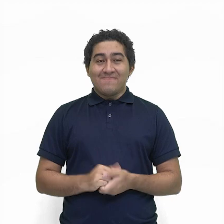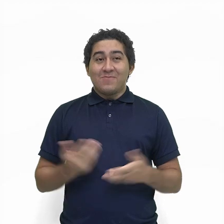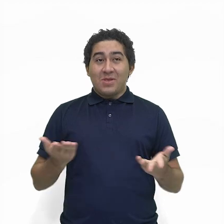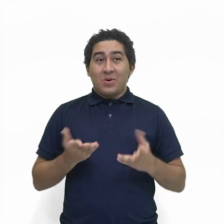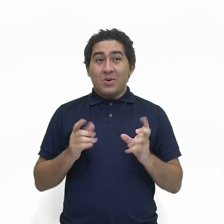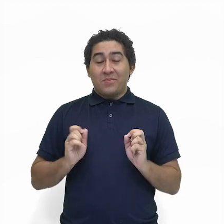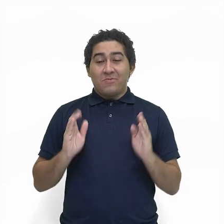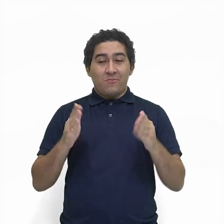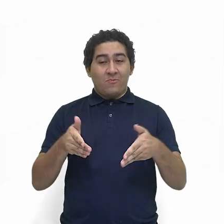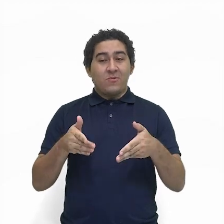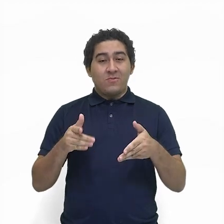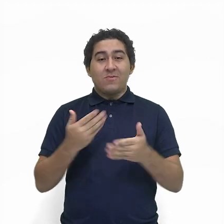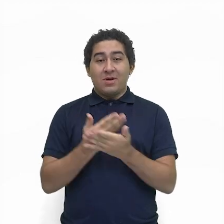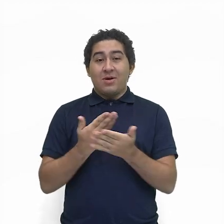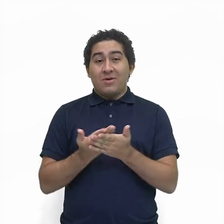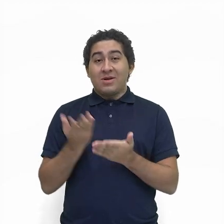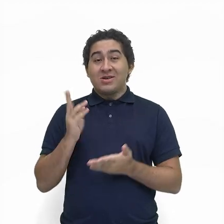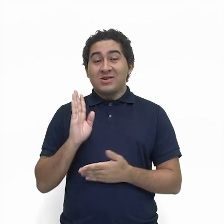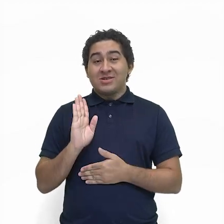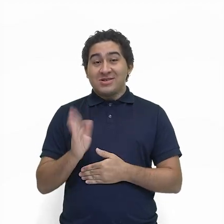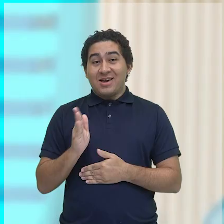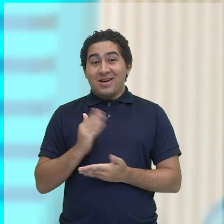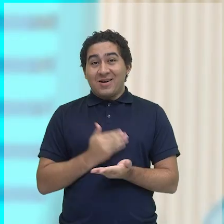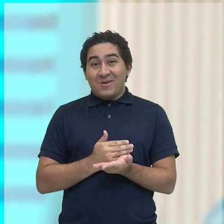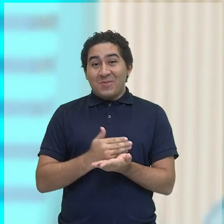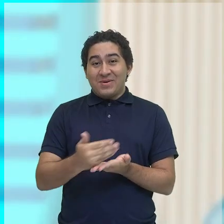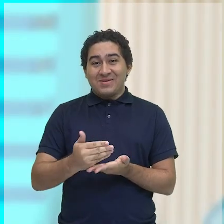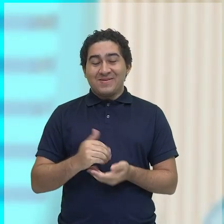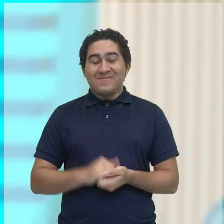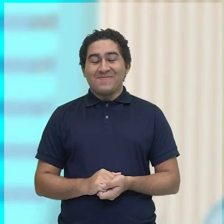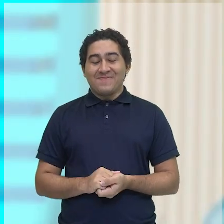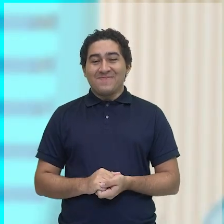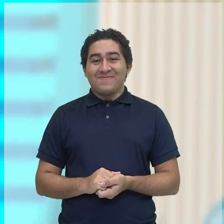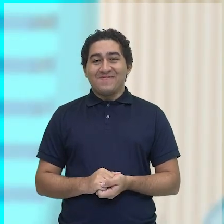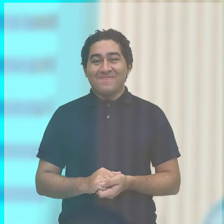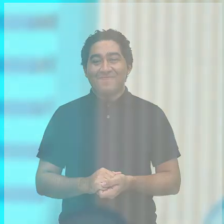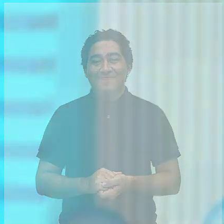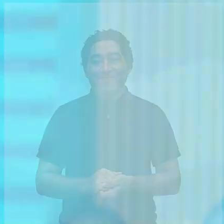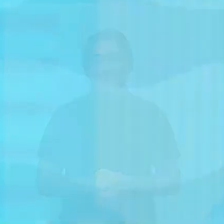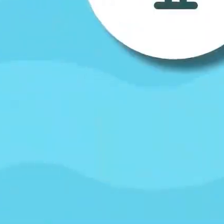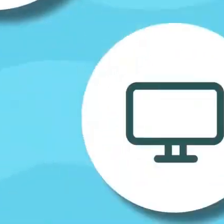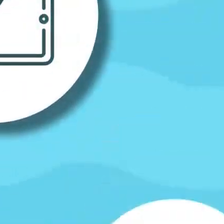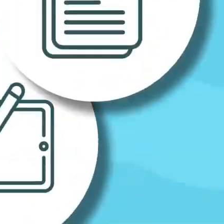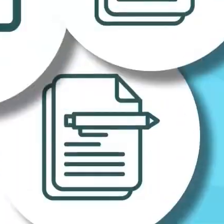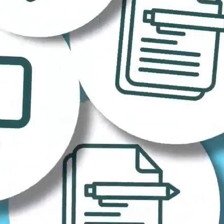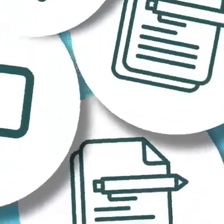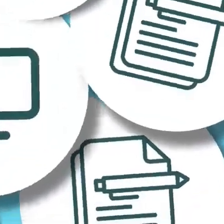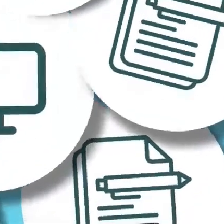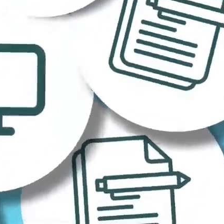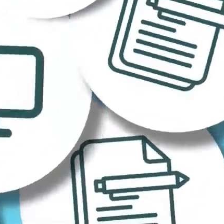Agora foco aí que a aula já vai começar. Vamos lá.